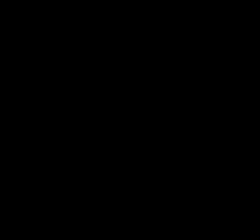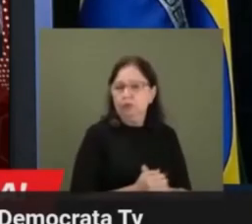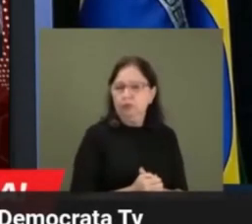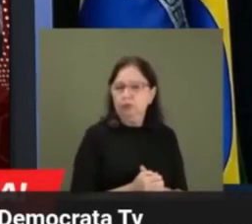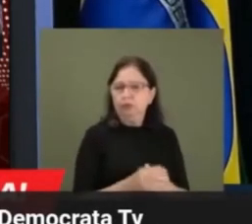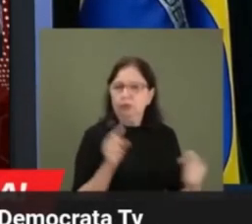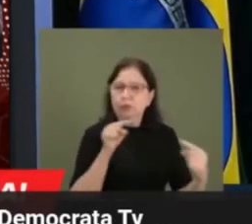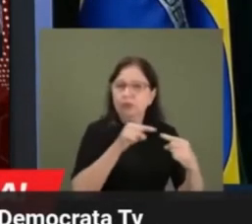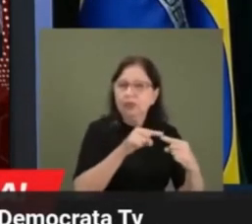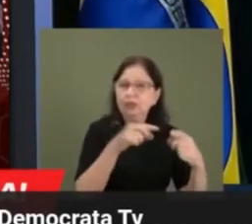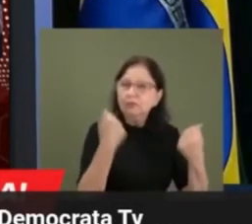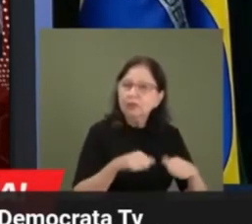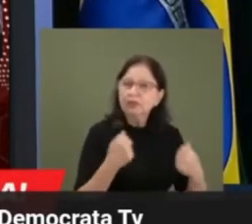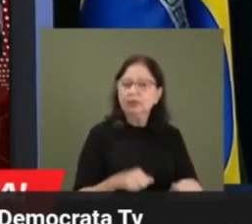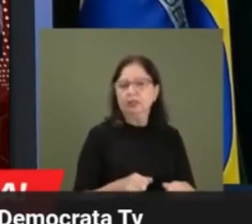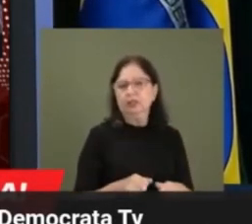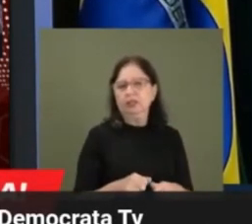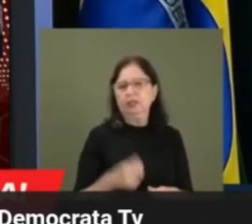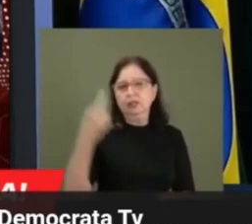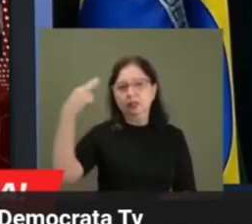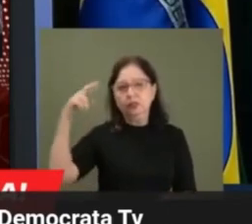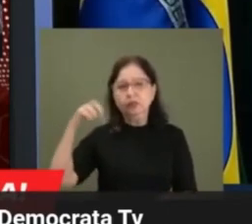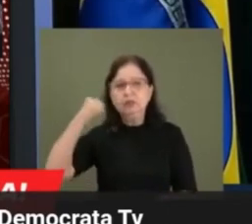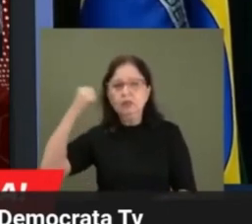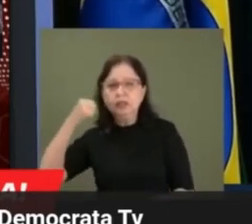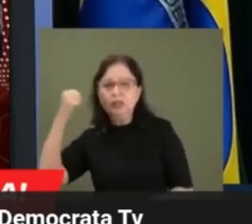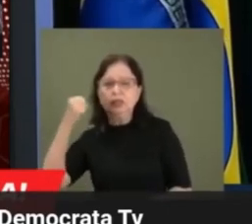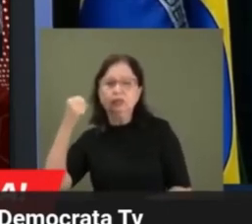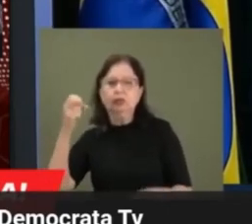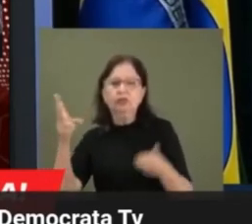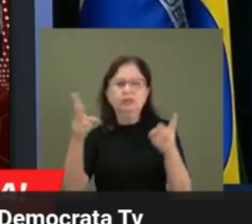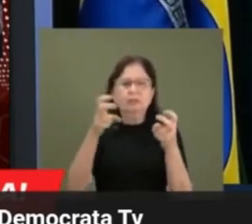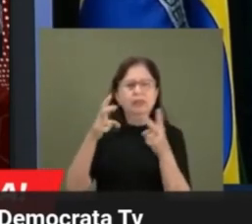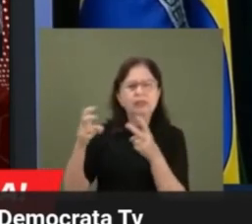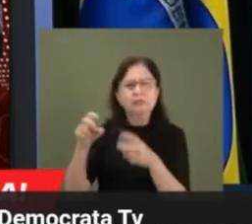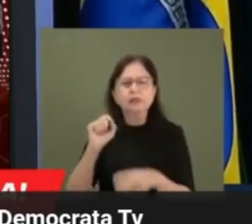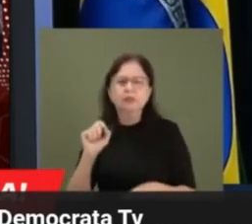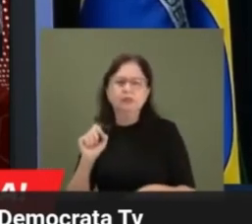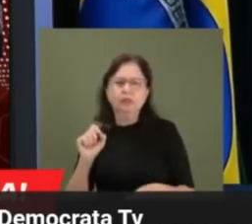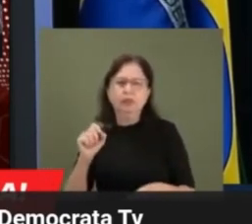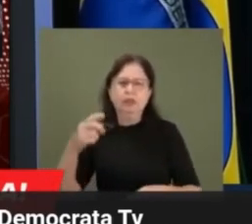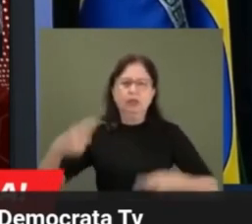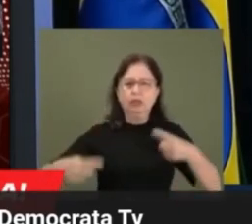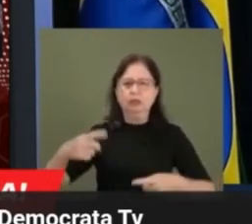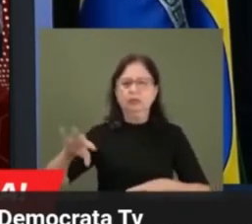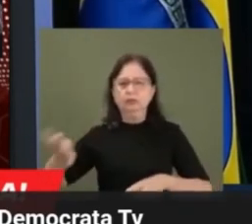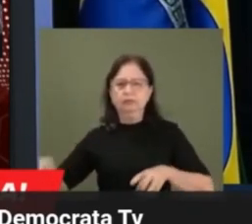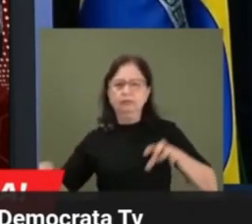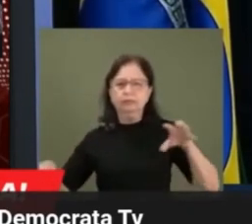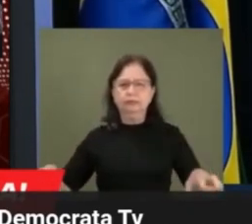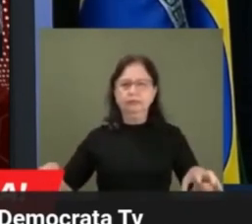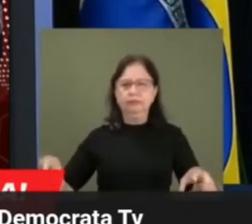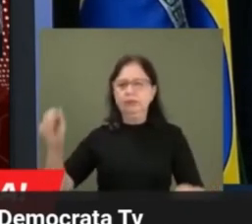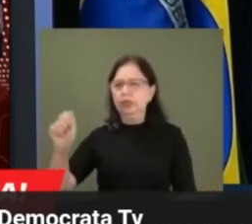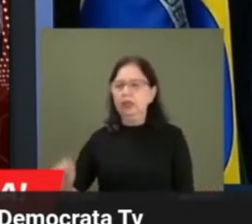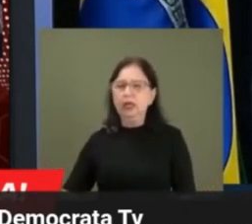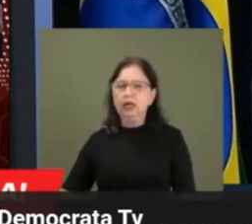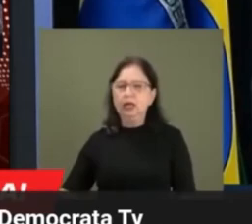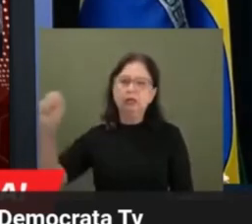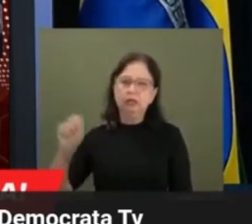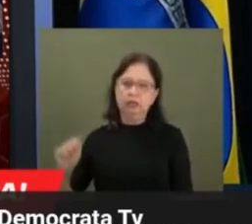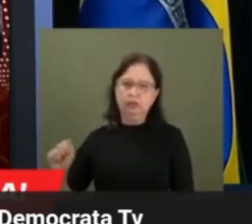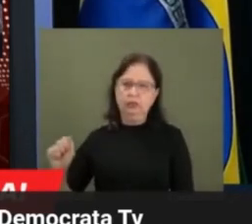senadores o que vemos é que quem está do outro lado deste debate é a quem serve esse projeto a Associação Brasileira de fantas